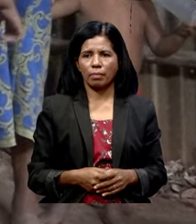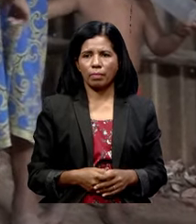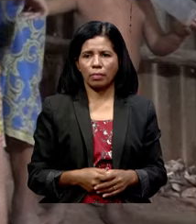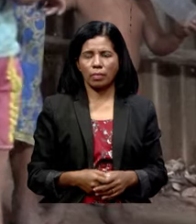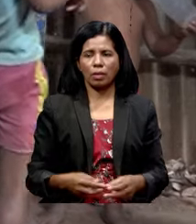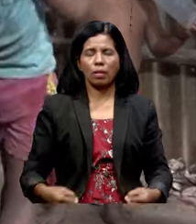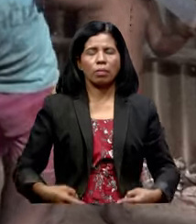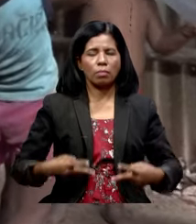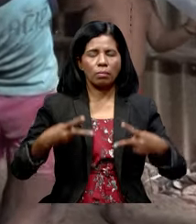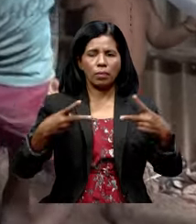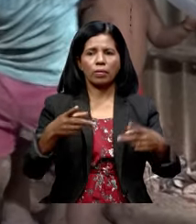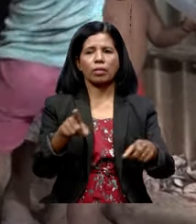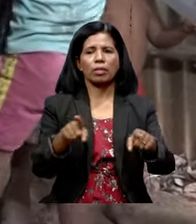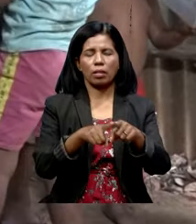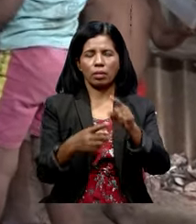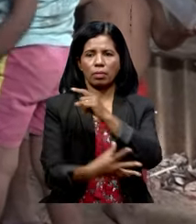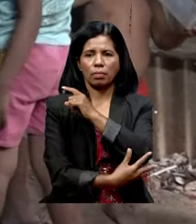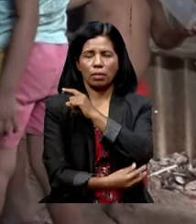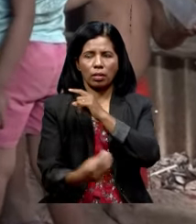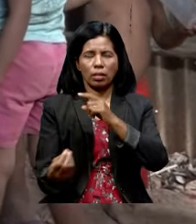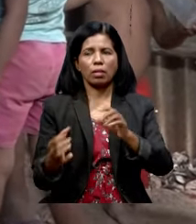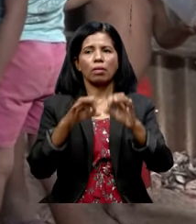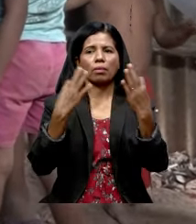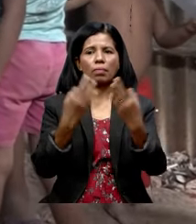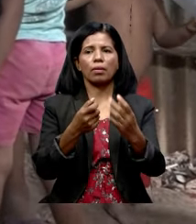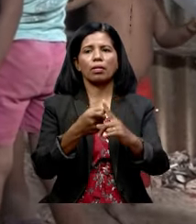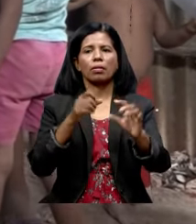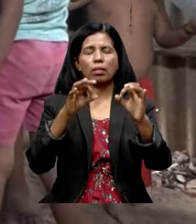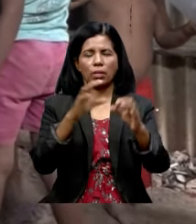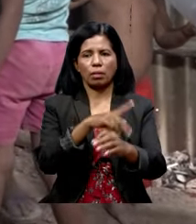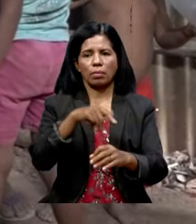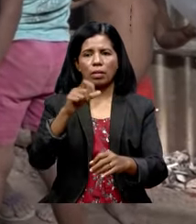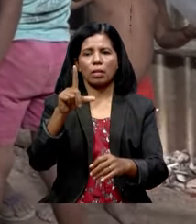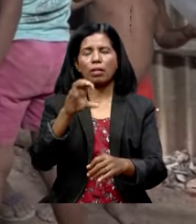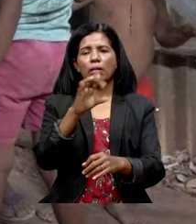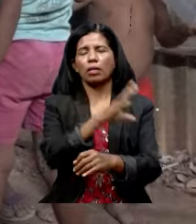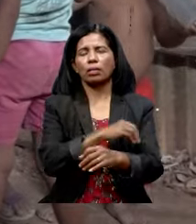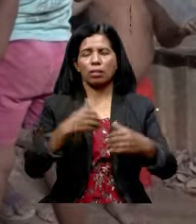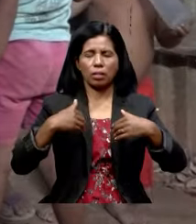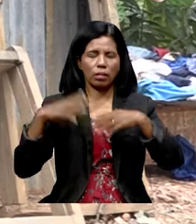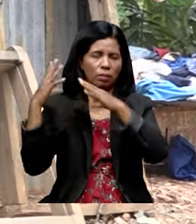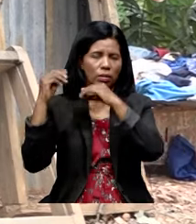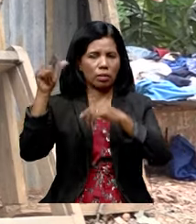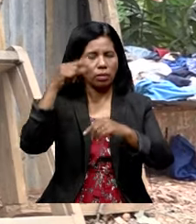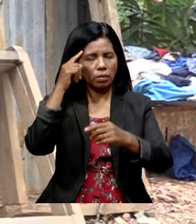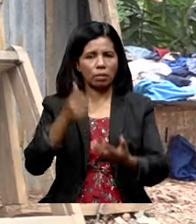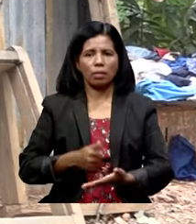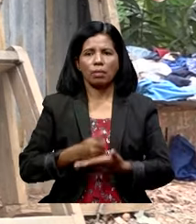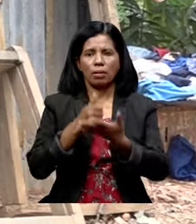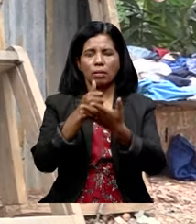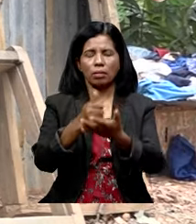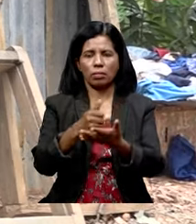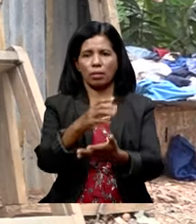Moris e a condição de bem mais vulnerável, família Rússia Paulina e a rede esperança do governo, por então mata, não